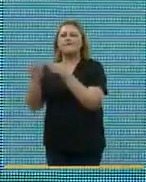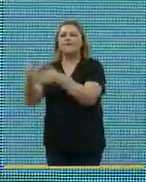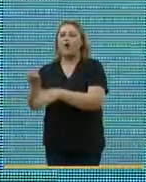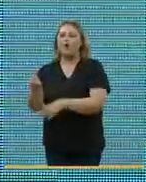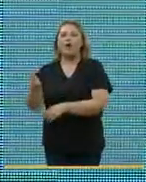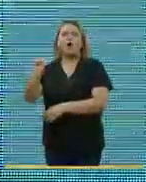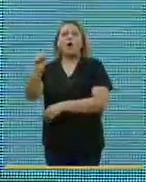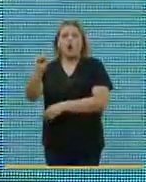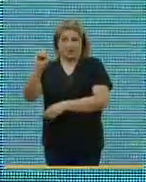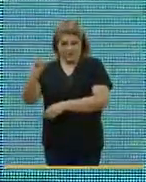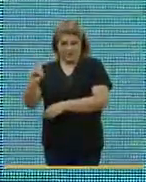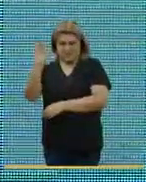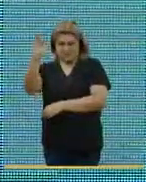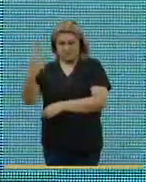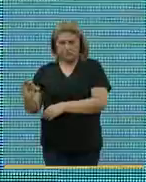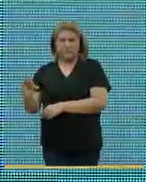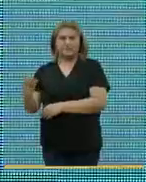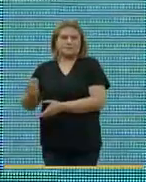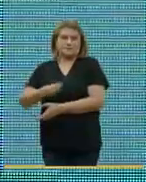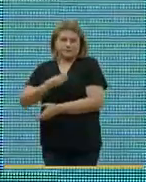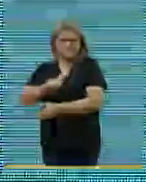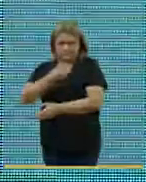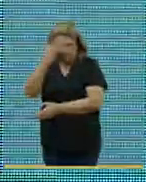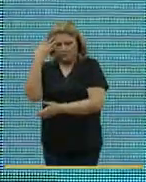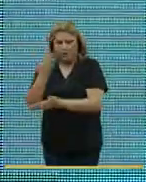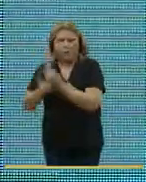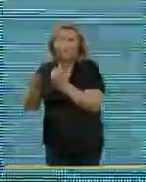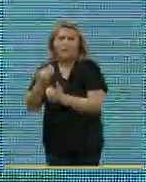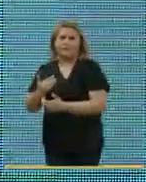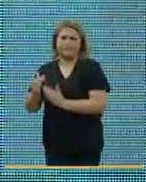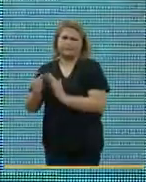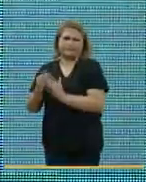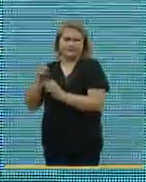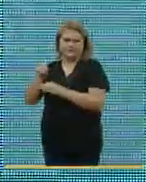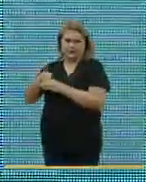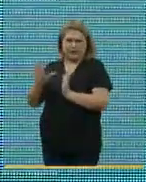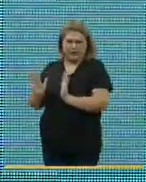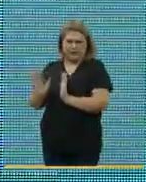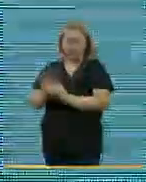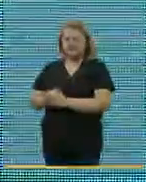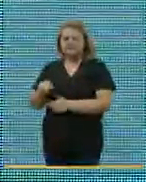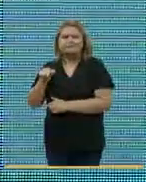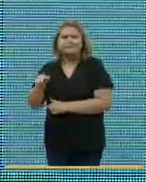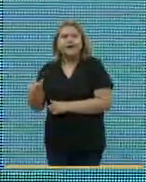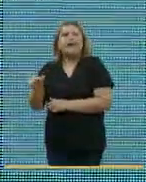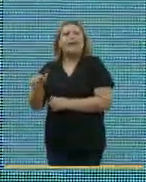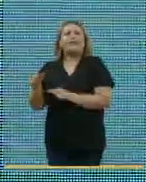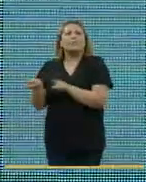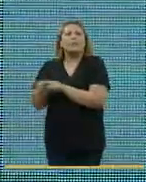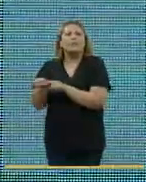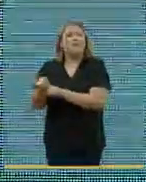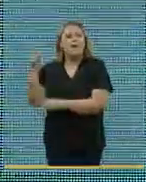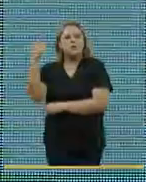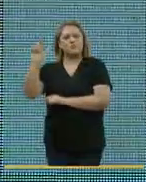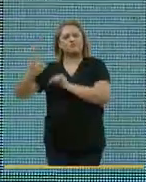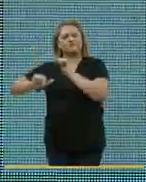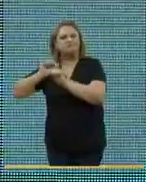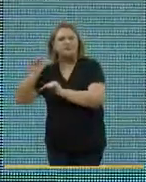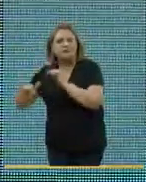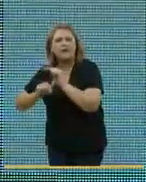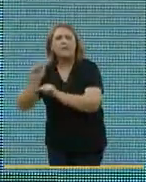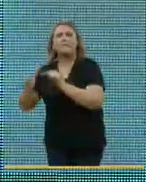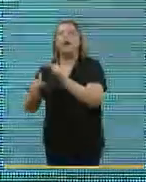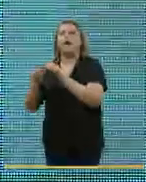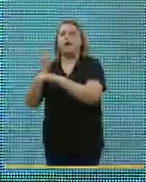tema de uma atividade que emprega muitas pessoas no brasil para ela o que nós precisamos fazer garantia do zoneamento econômico ecológico a